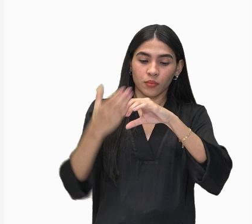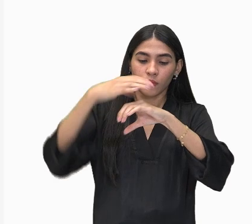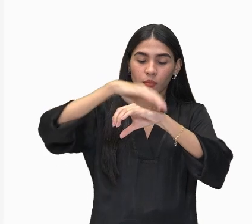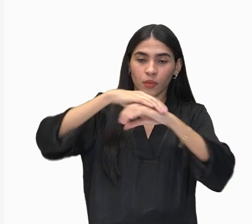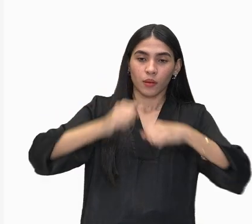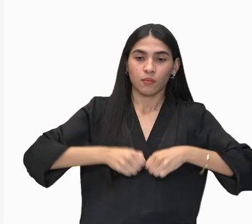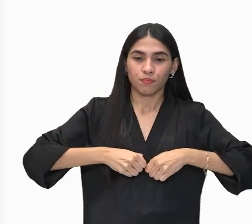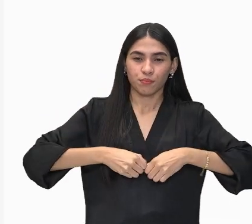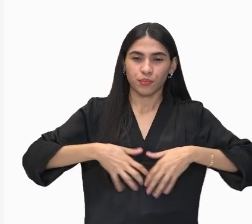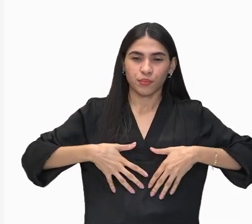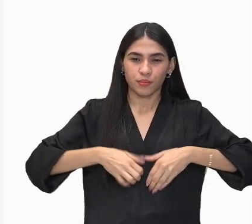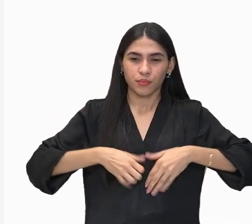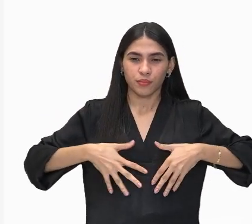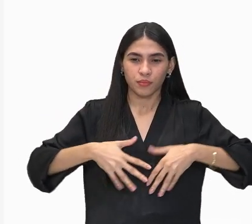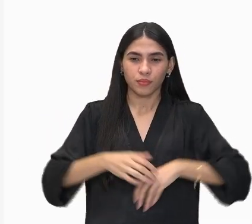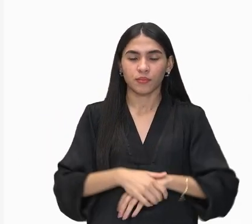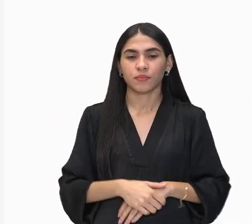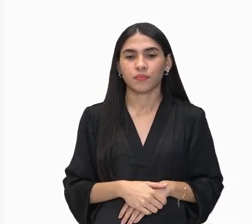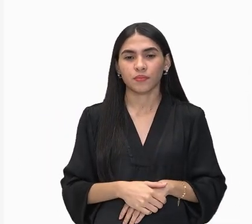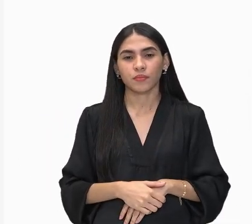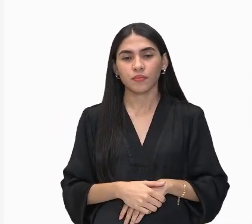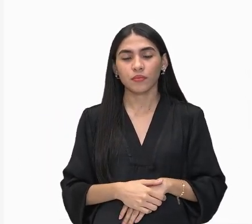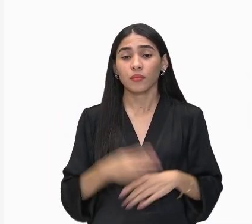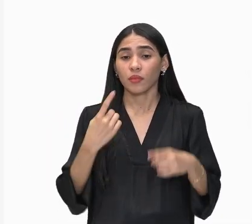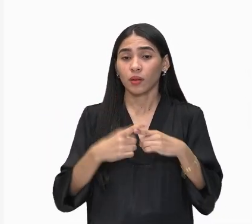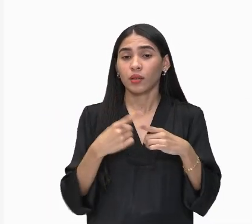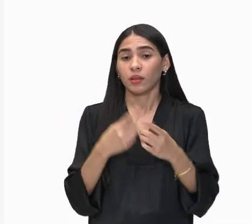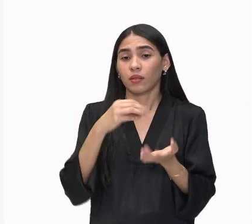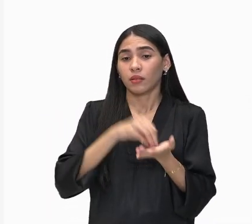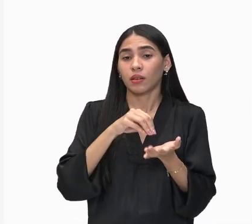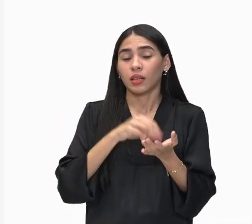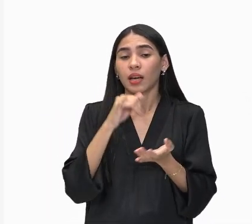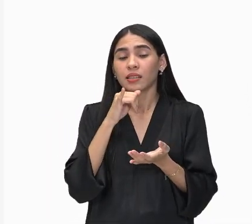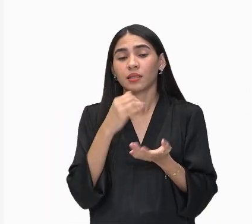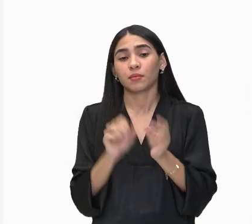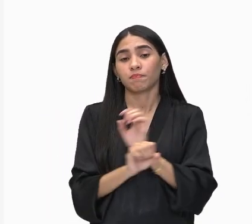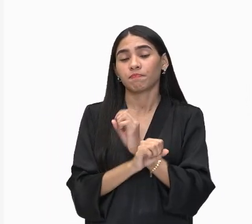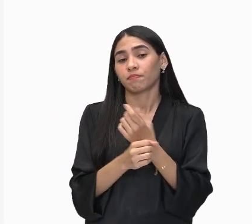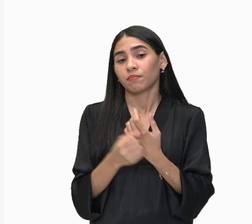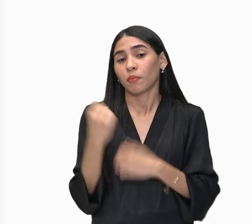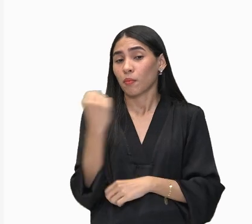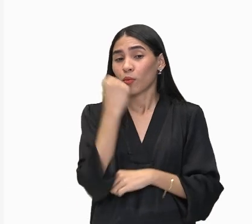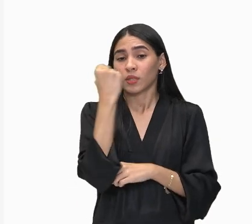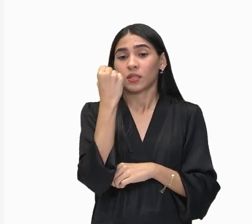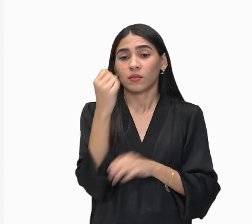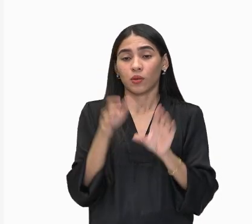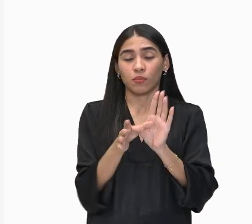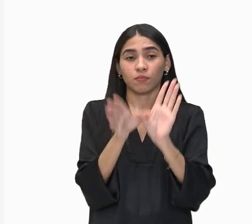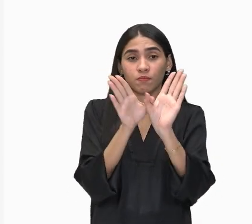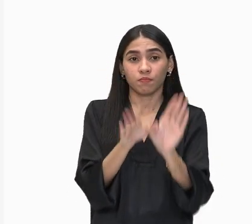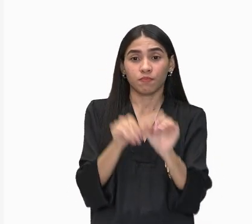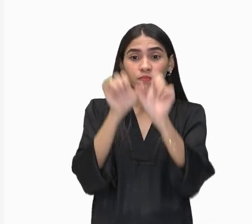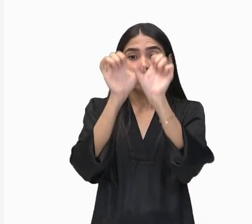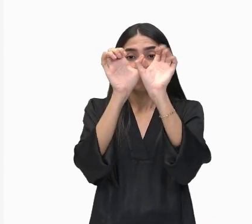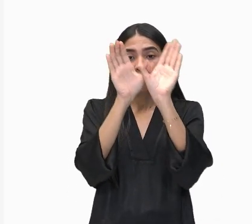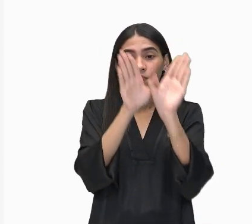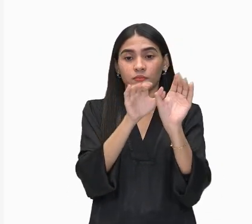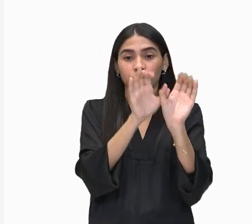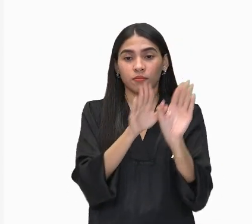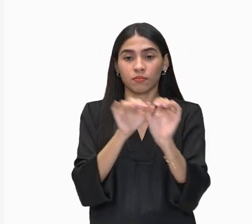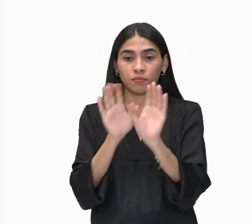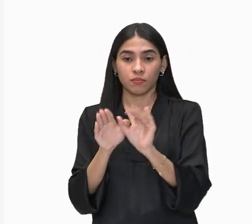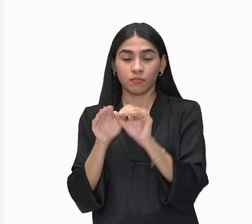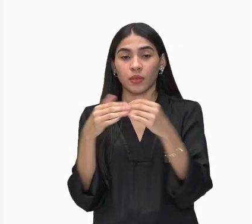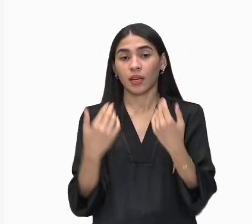tórax deles, que, por causa dessa ausência, impede que essas aves voem. Quer dizer que os representantes